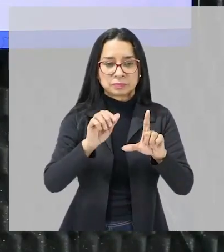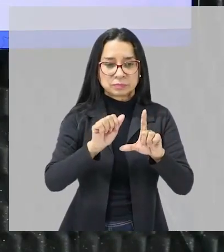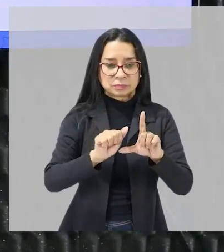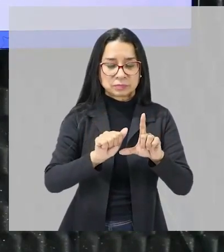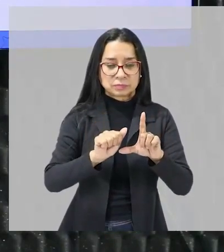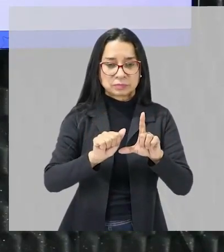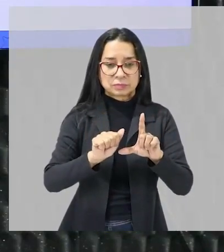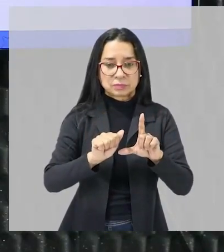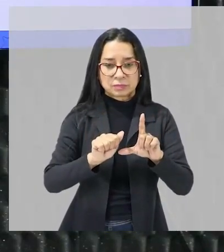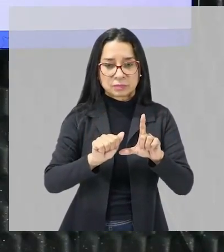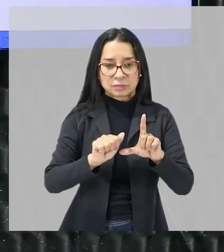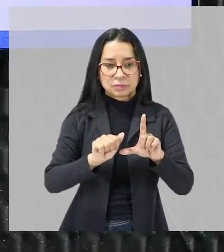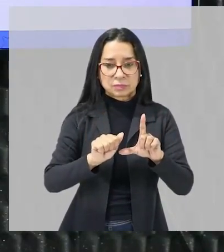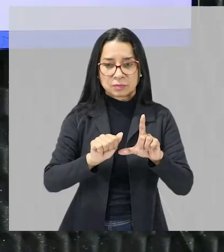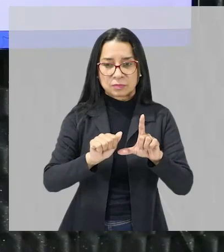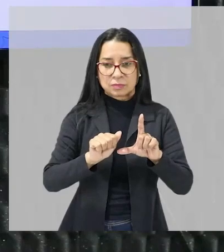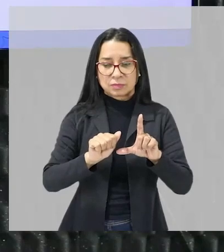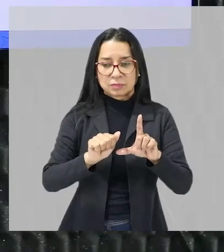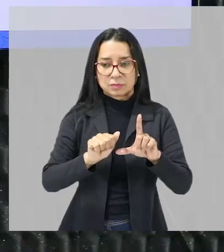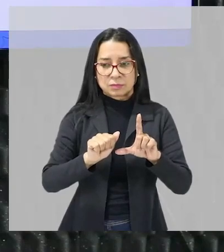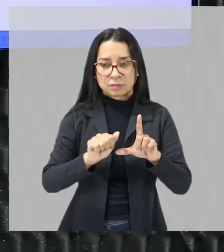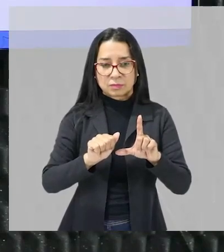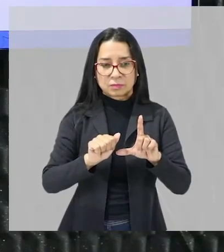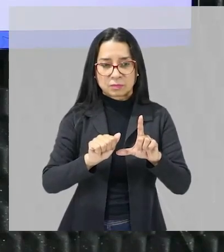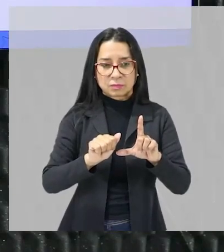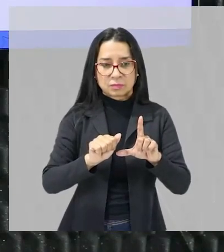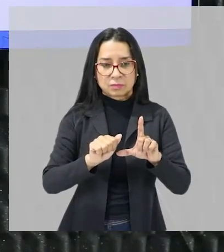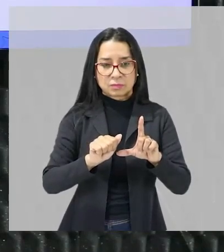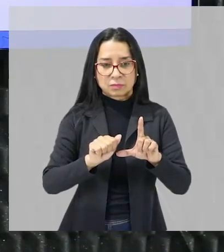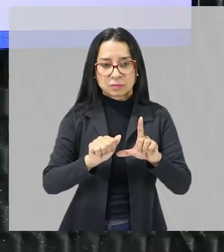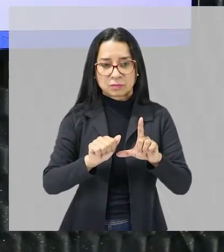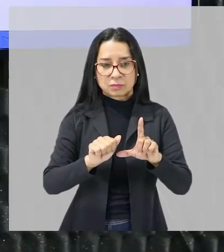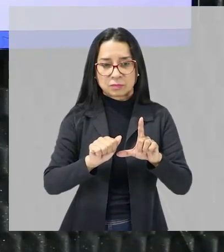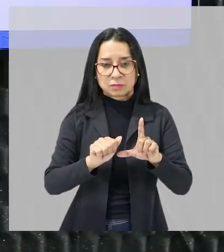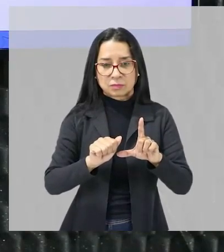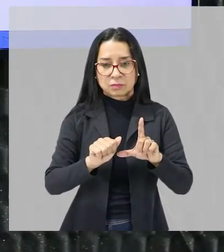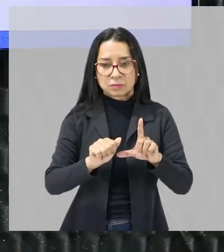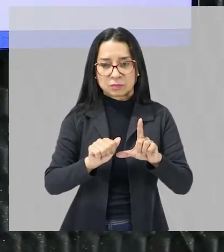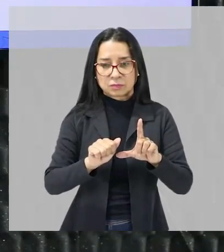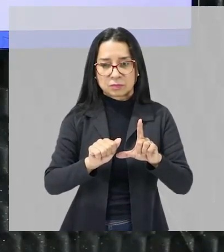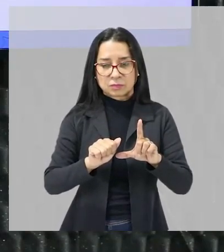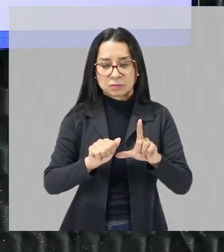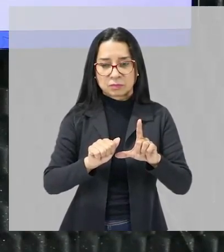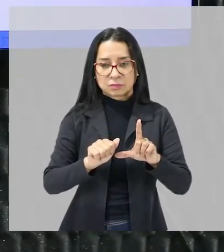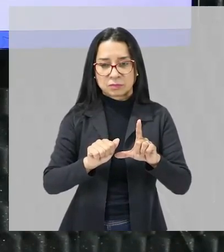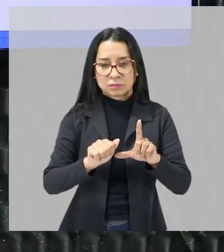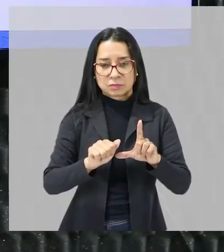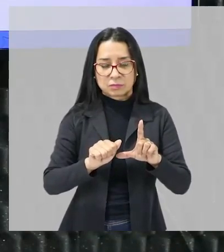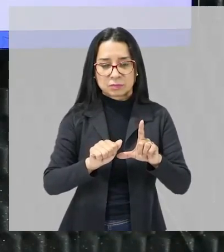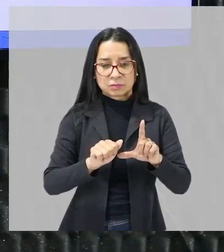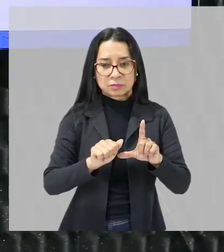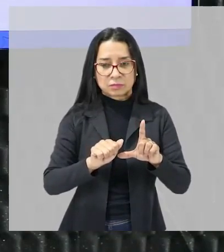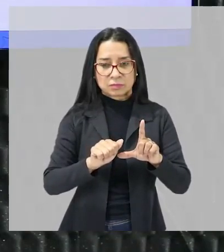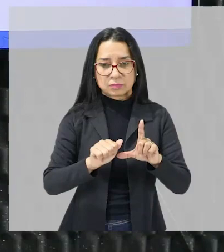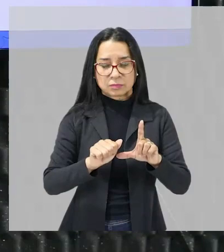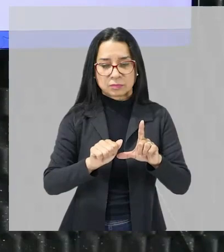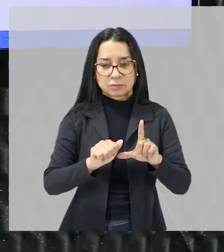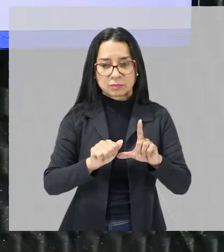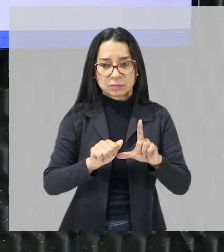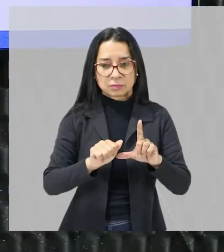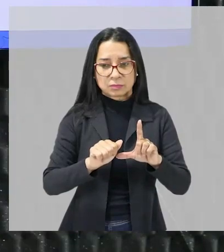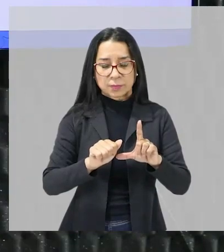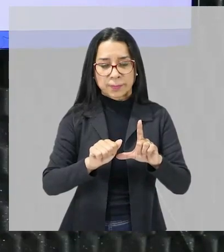social, moldadas por ideias e valores que orientam o modo como os indivíduos interpretam